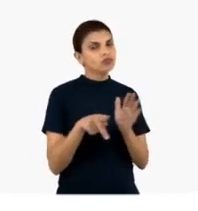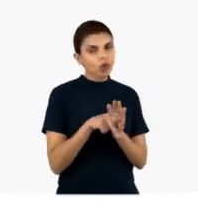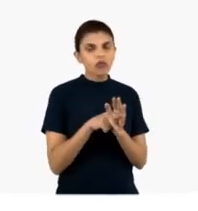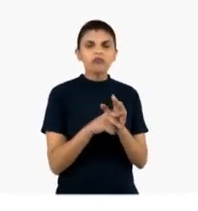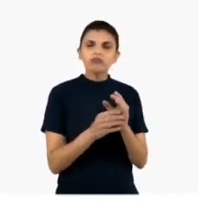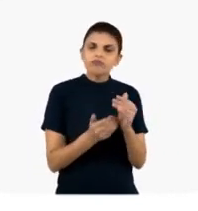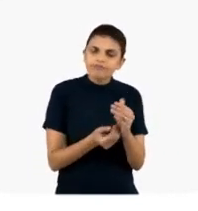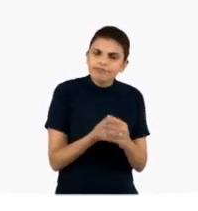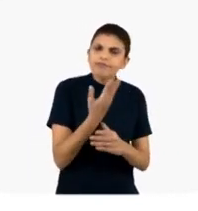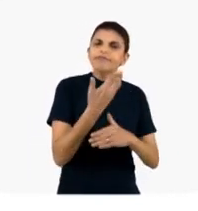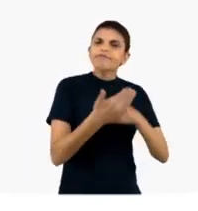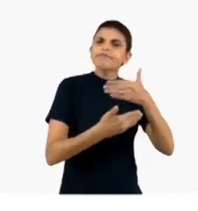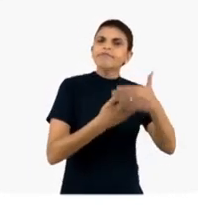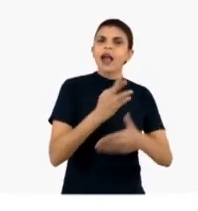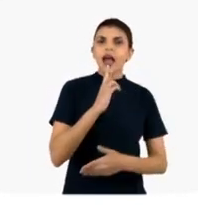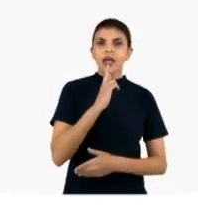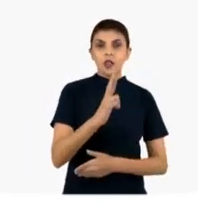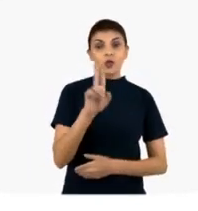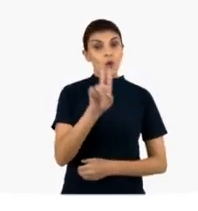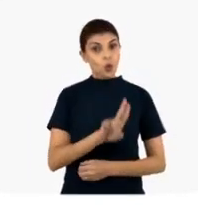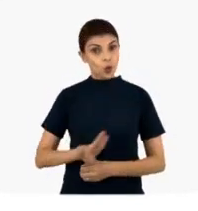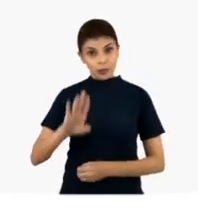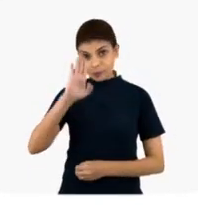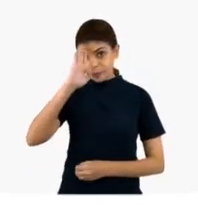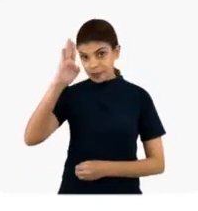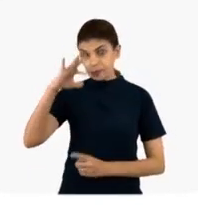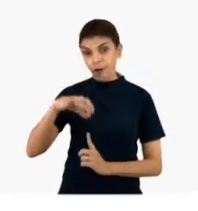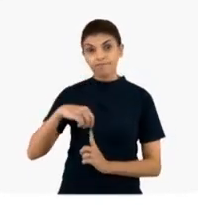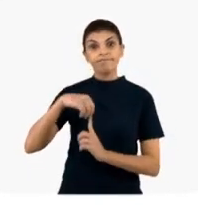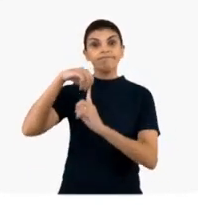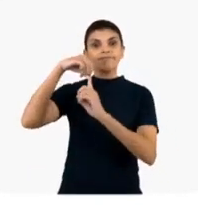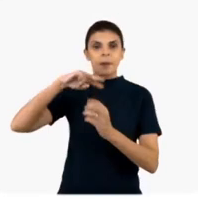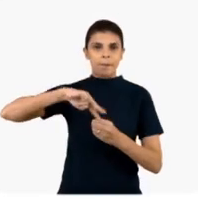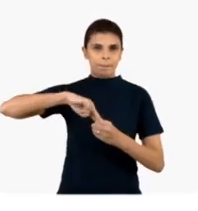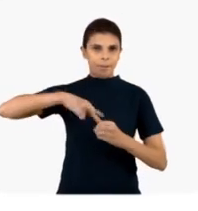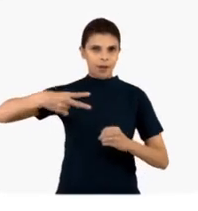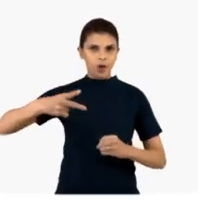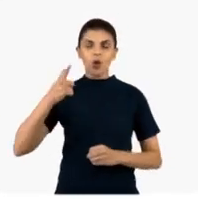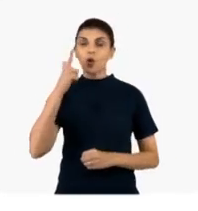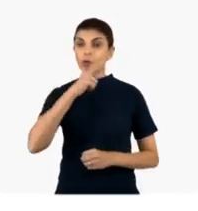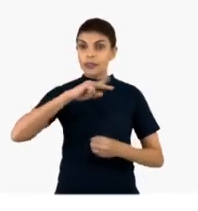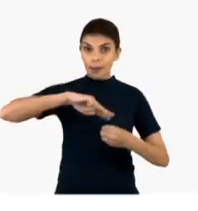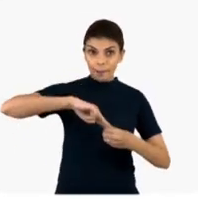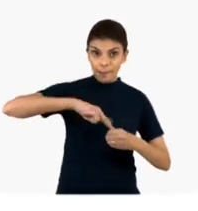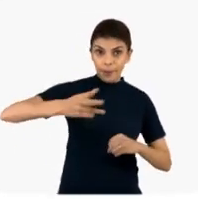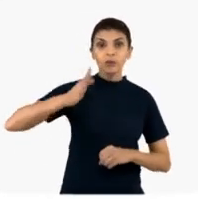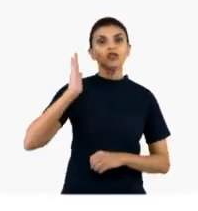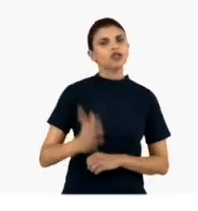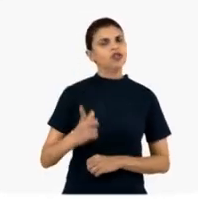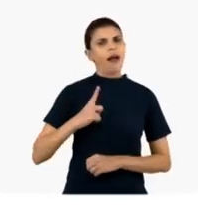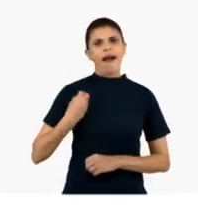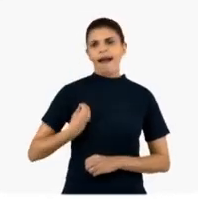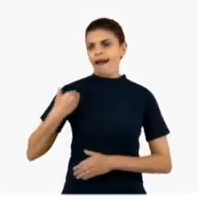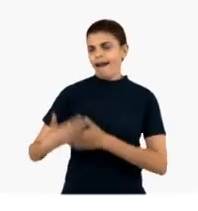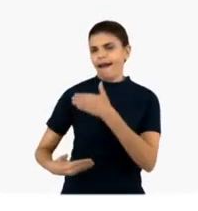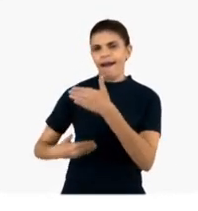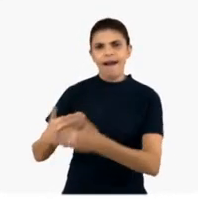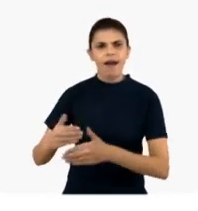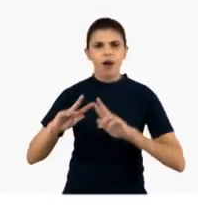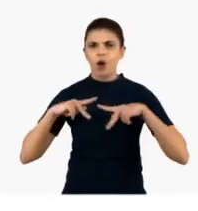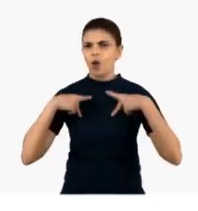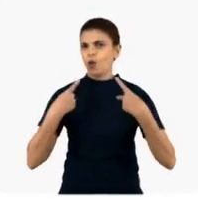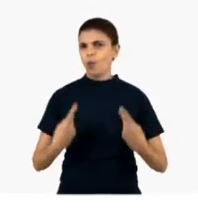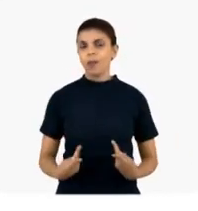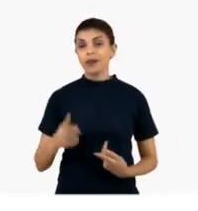tudo é um fruto, é o resultado do uso da biotecnologia. Considera-se que a biotecnologia já está acompanhando o ser